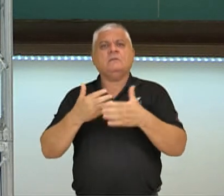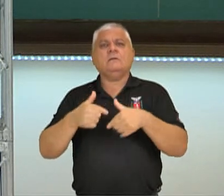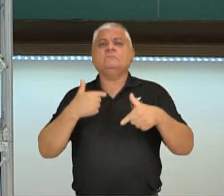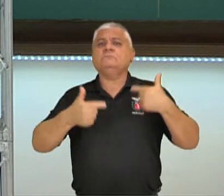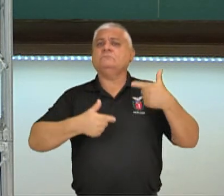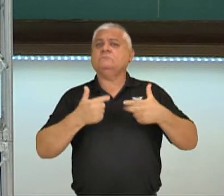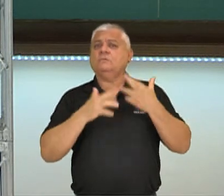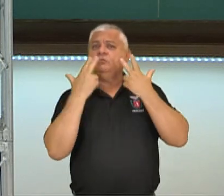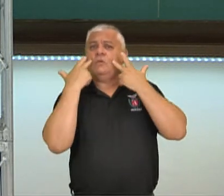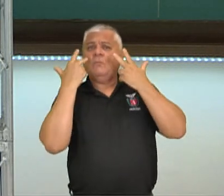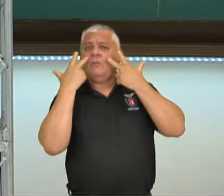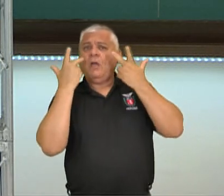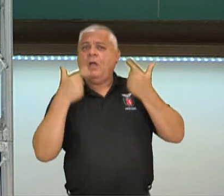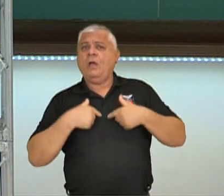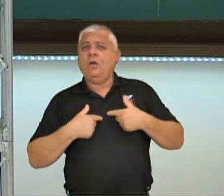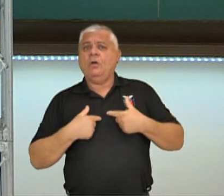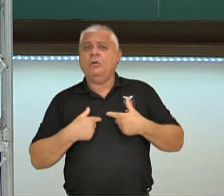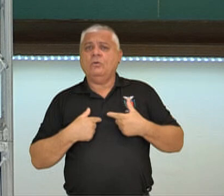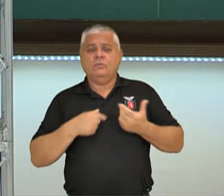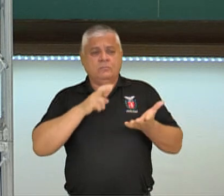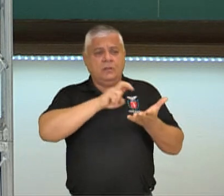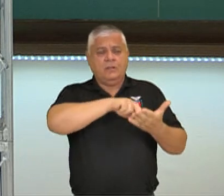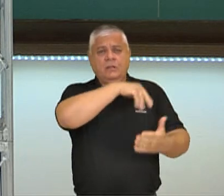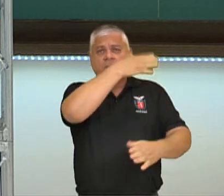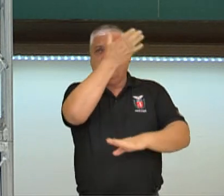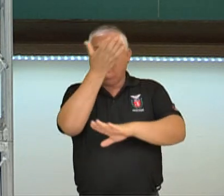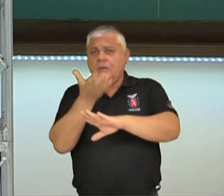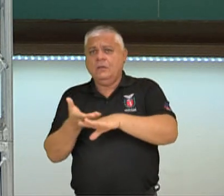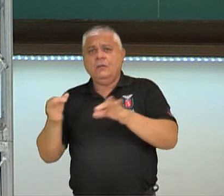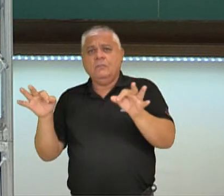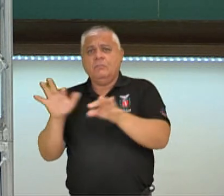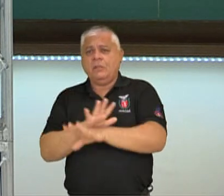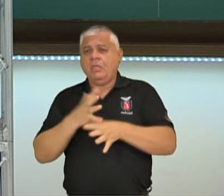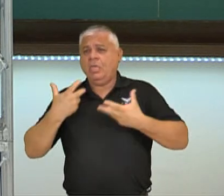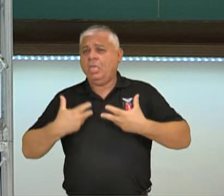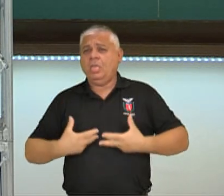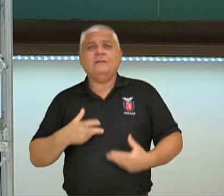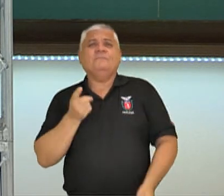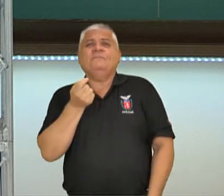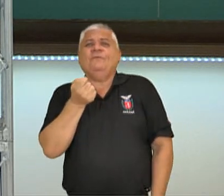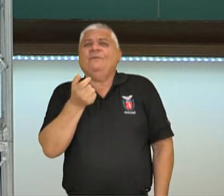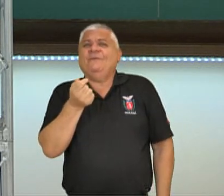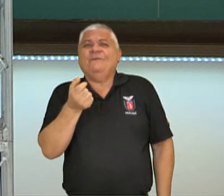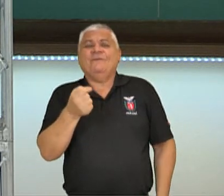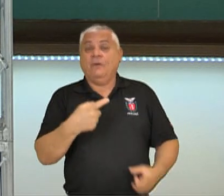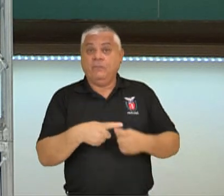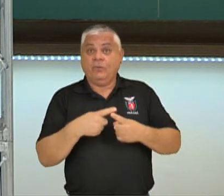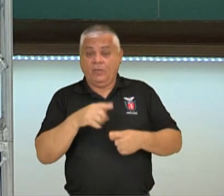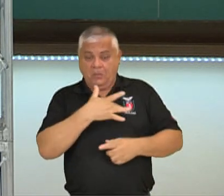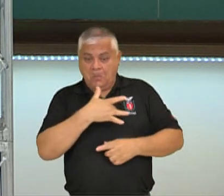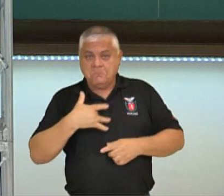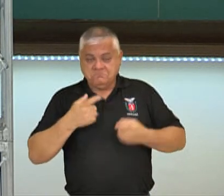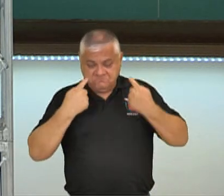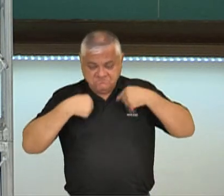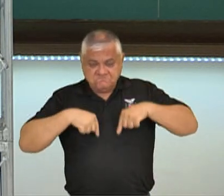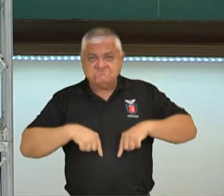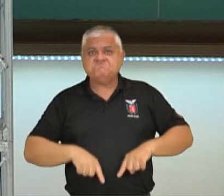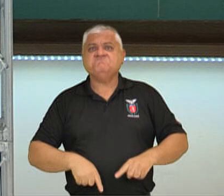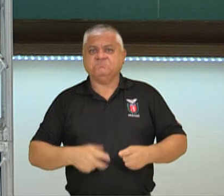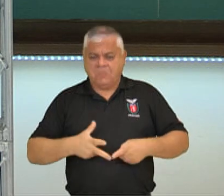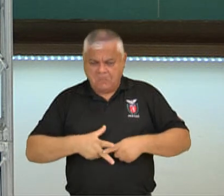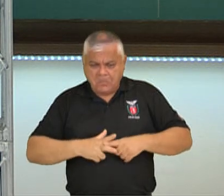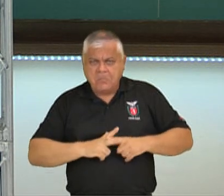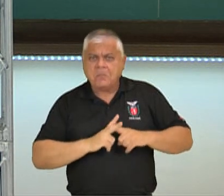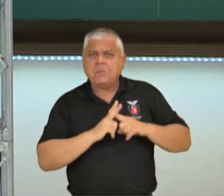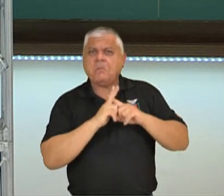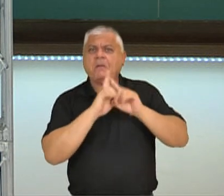diárias, para a gente chegar no final do dia e não estar tão cansado, né? Se nós recuperamos o nosso